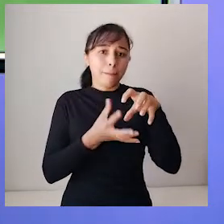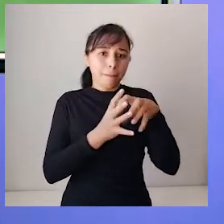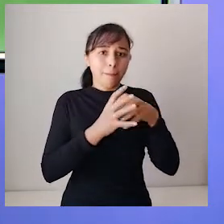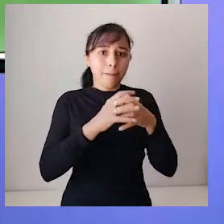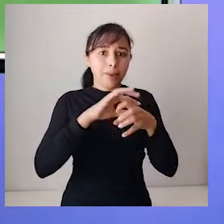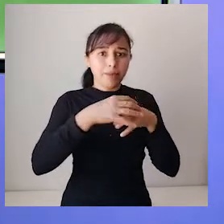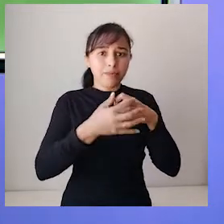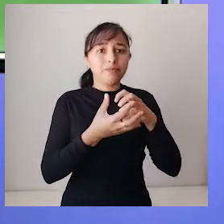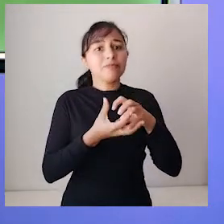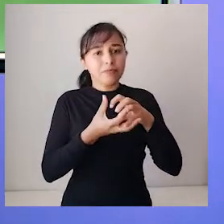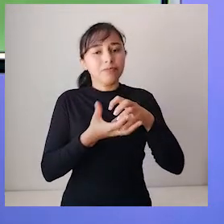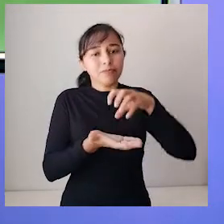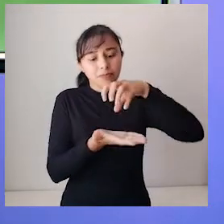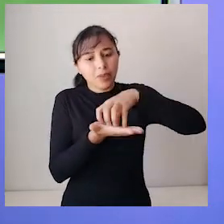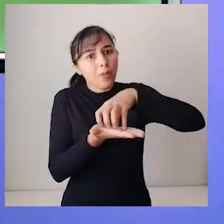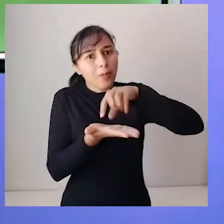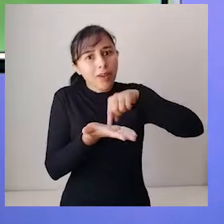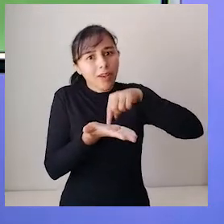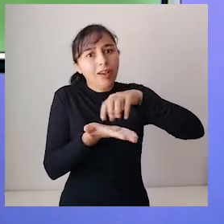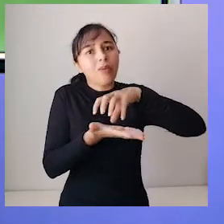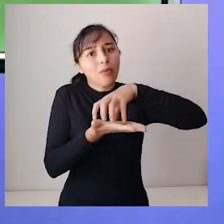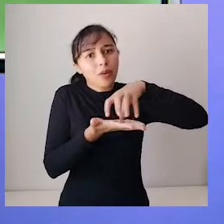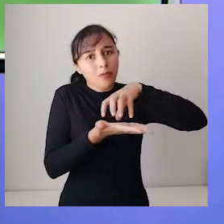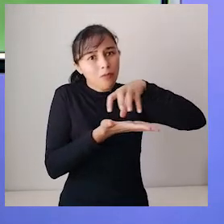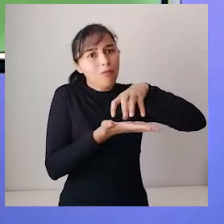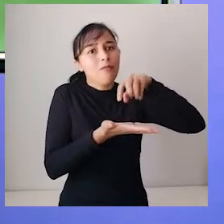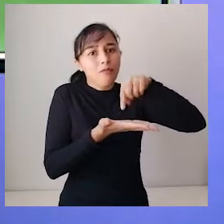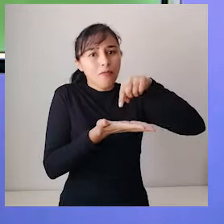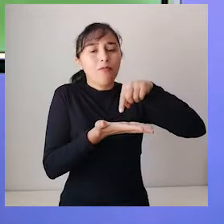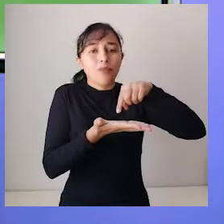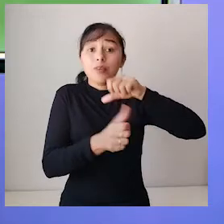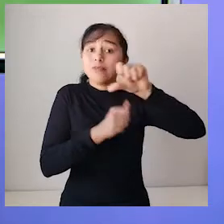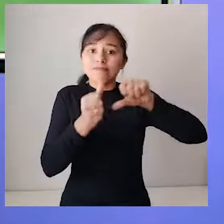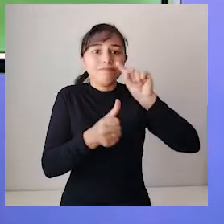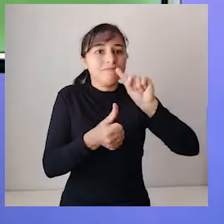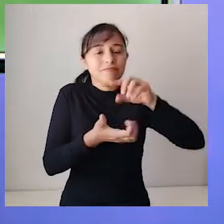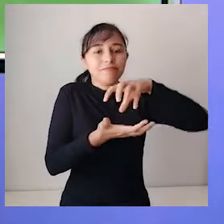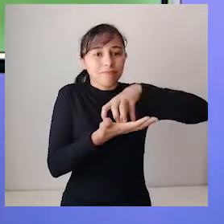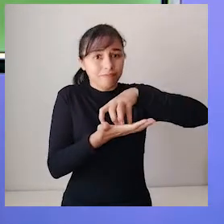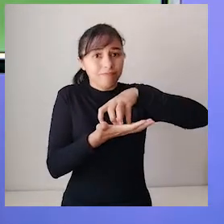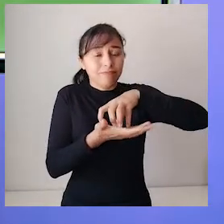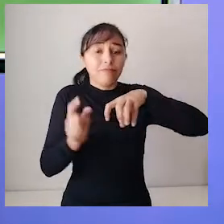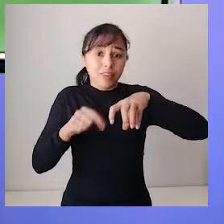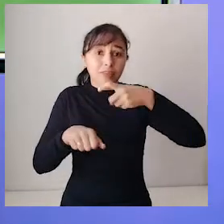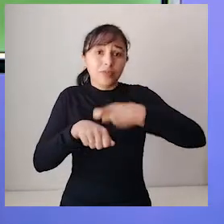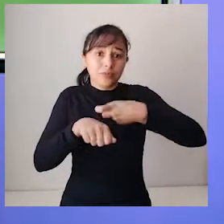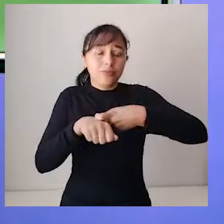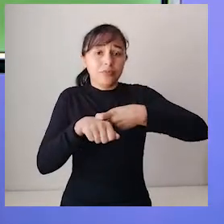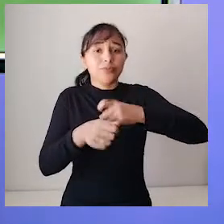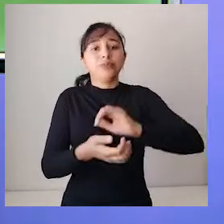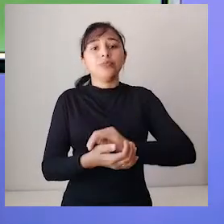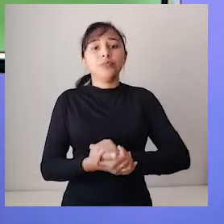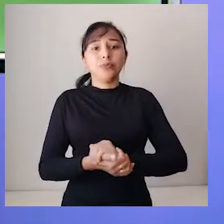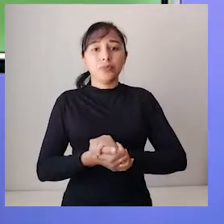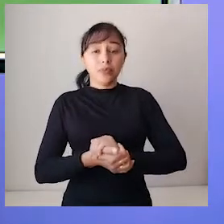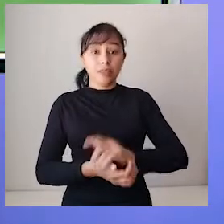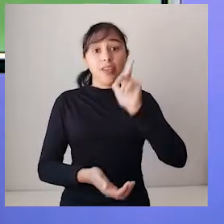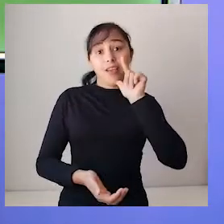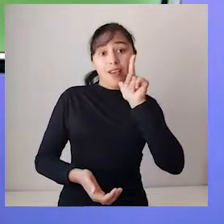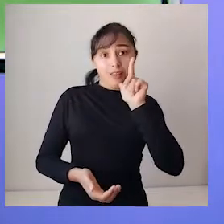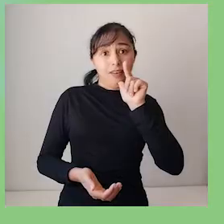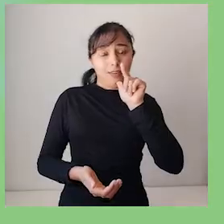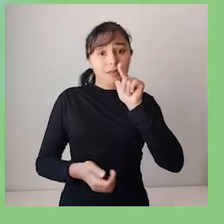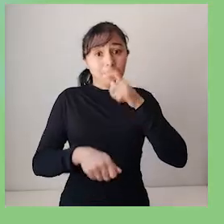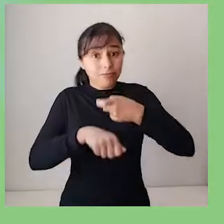por exemplo, colocar em nossa mão e ela vai continuar com a mesma forma. A água